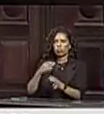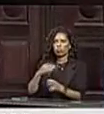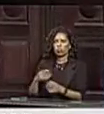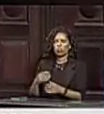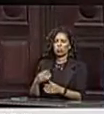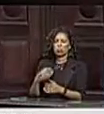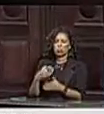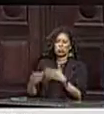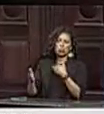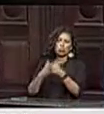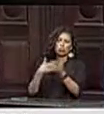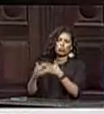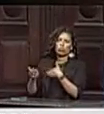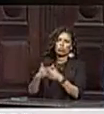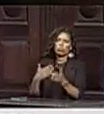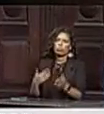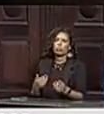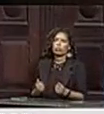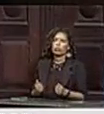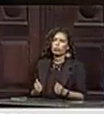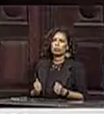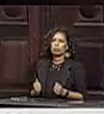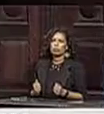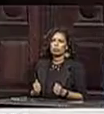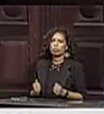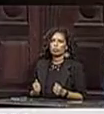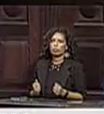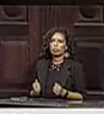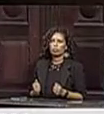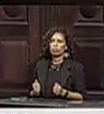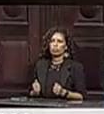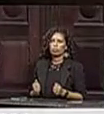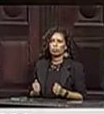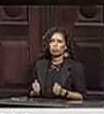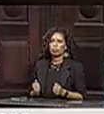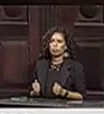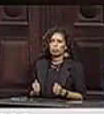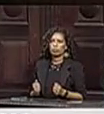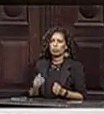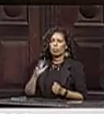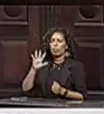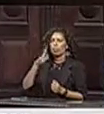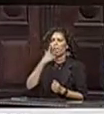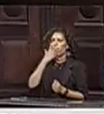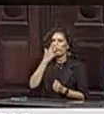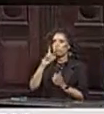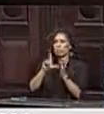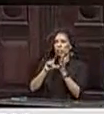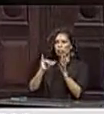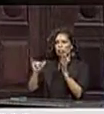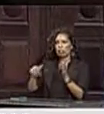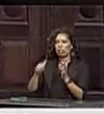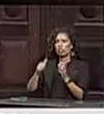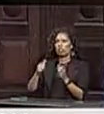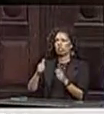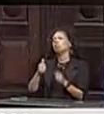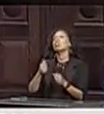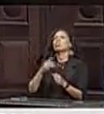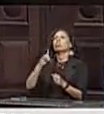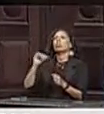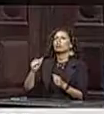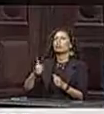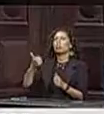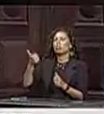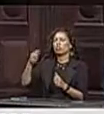na CLT, mas especialmente na Constituição Cidadã de 5 de outubro de